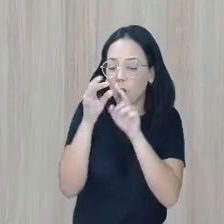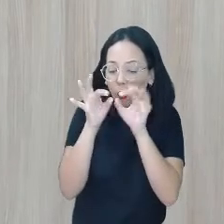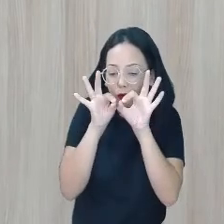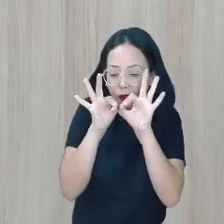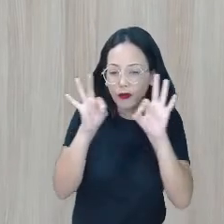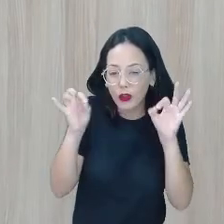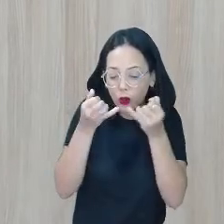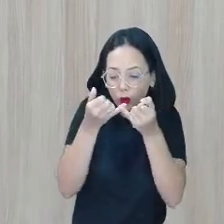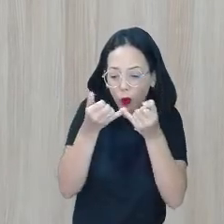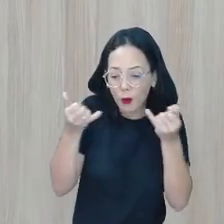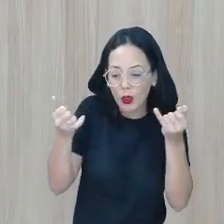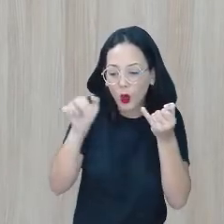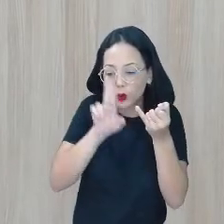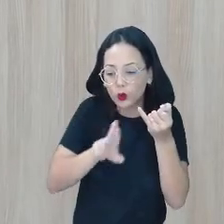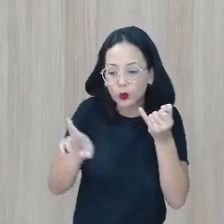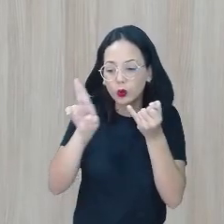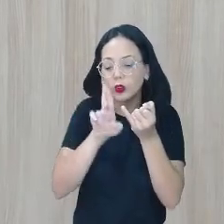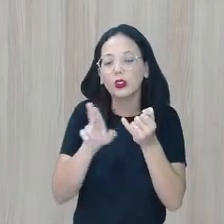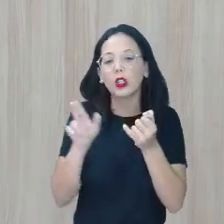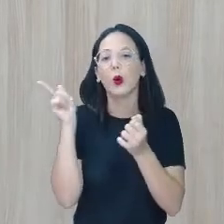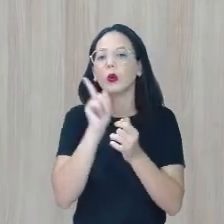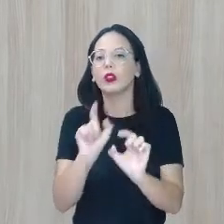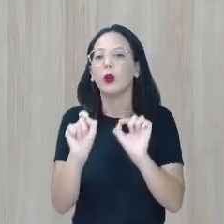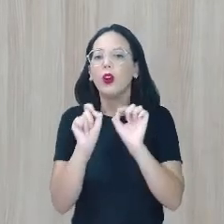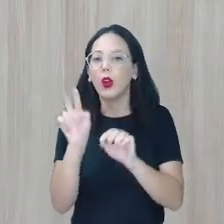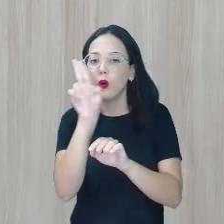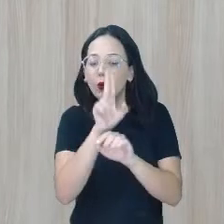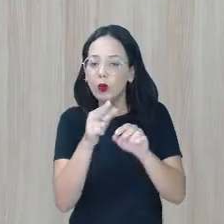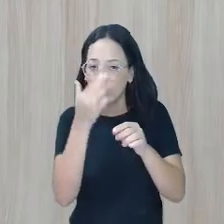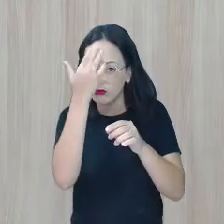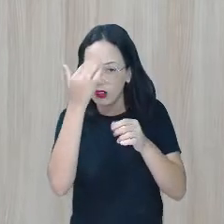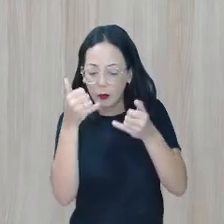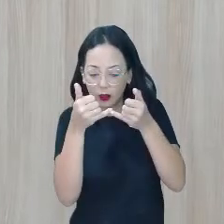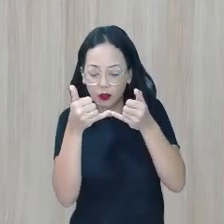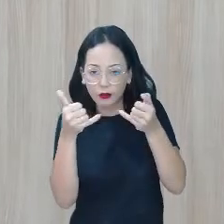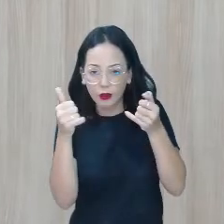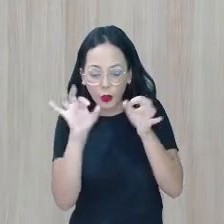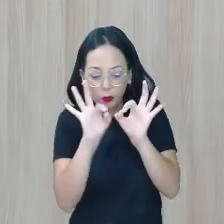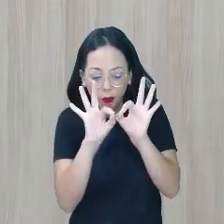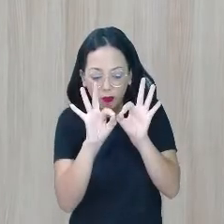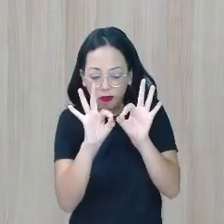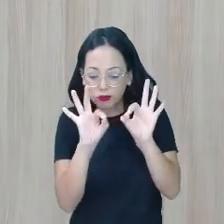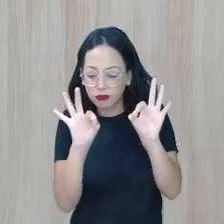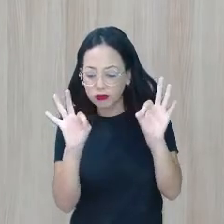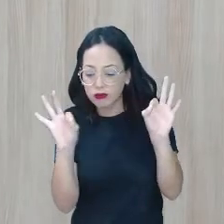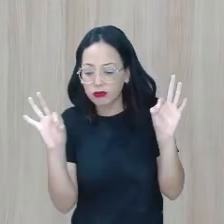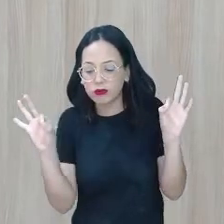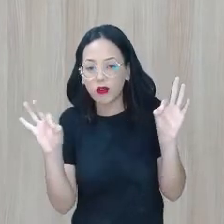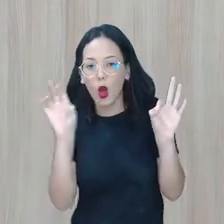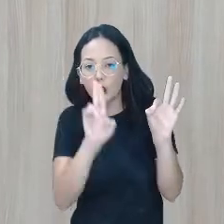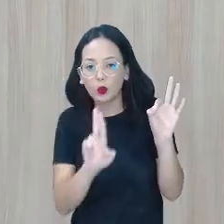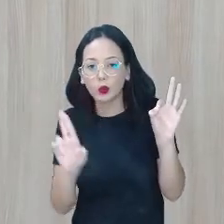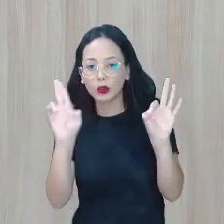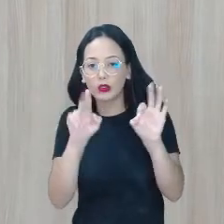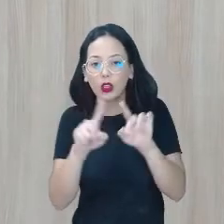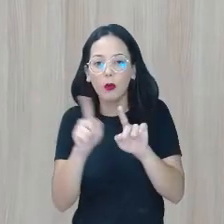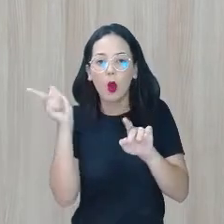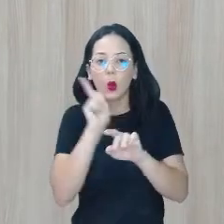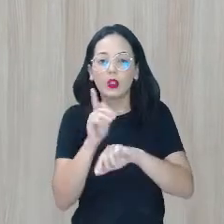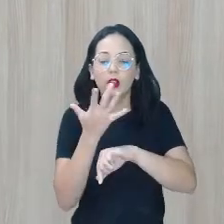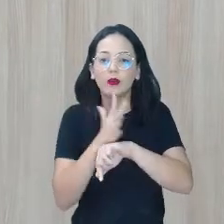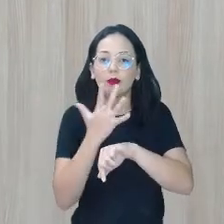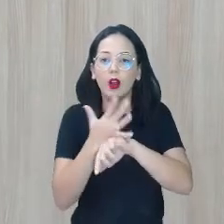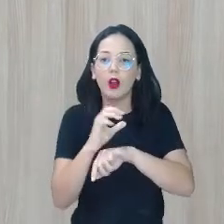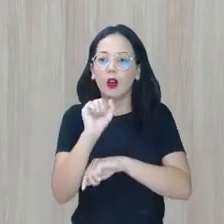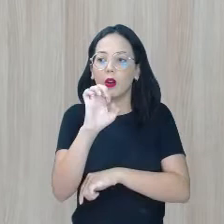usam para fazer o casulo, eles pegavam aquele fio, esticavam, né, e usavam o fio para fabricar seda.